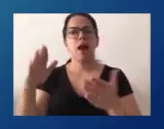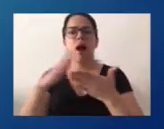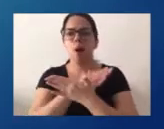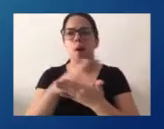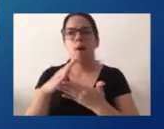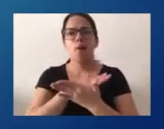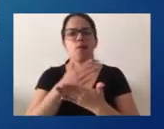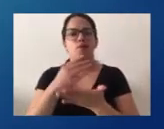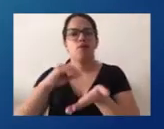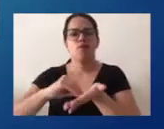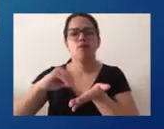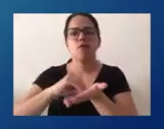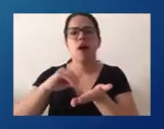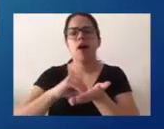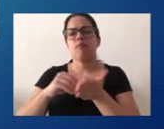como